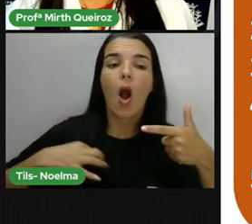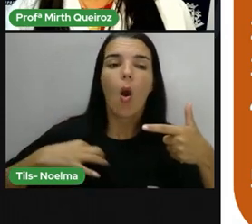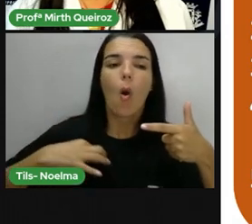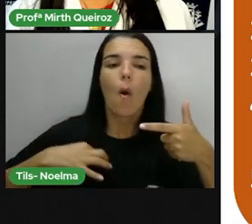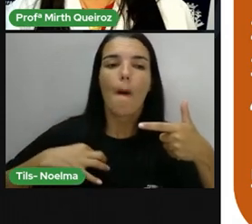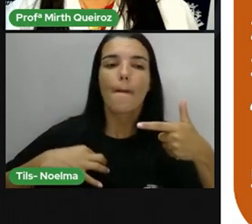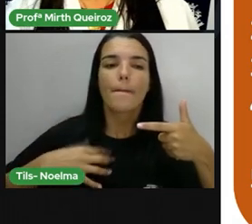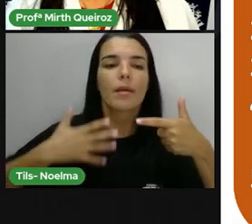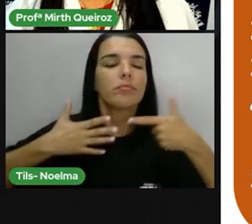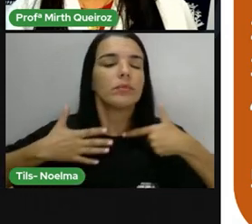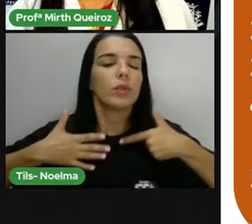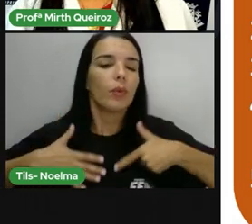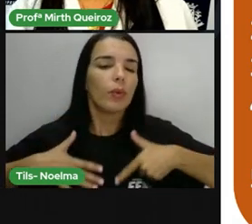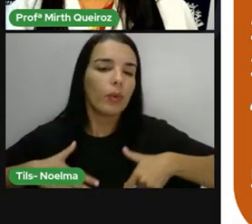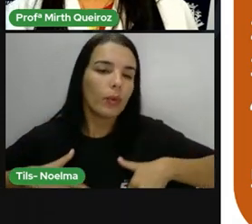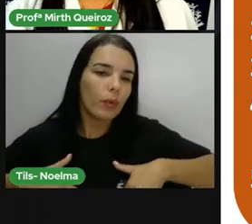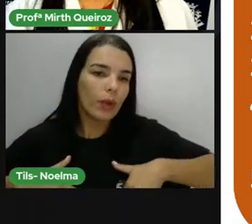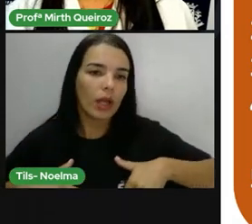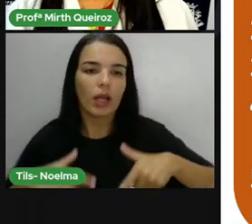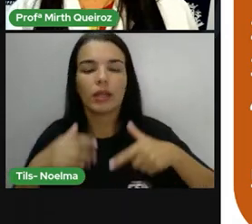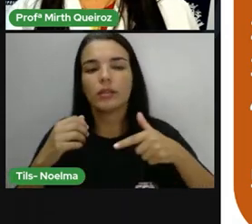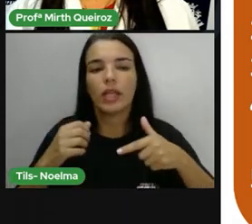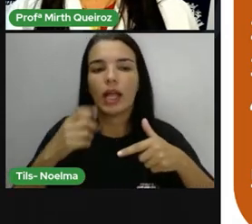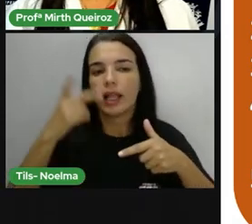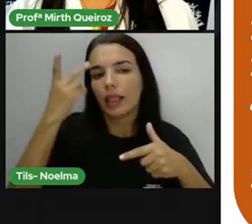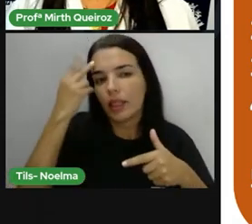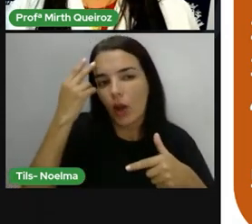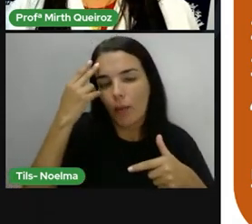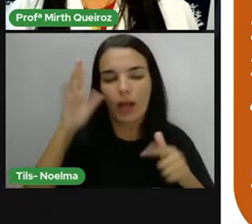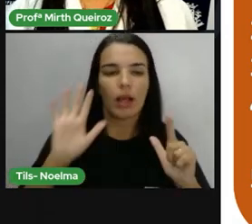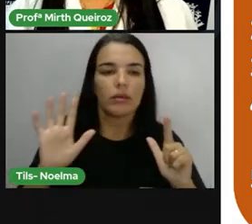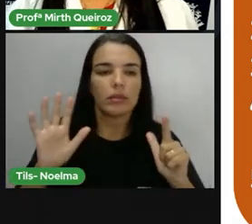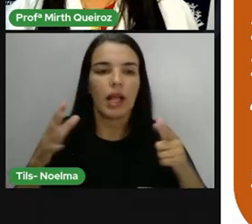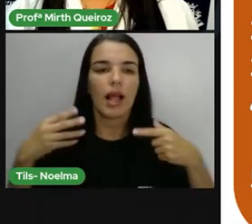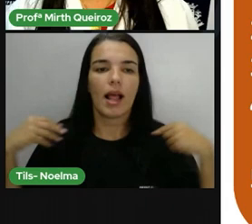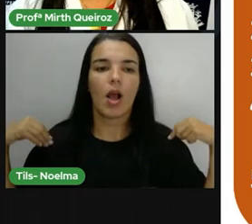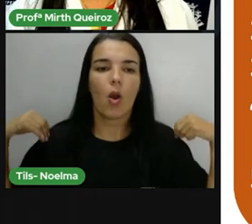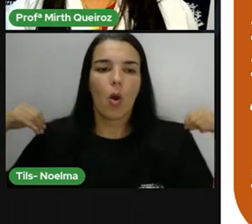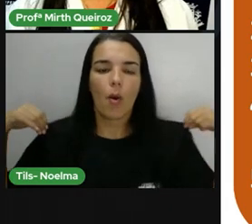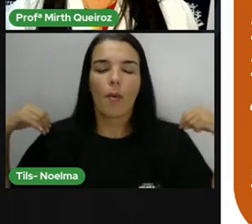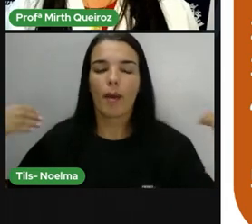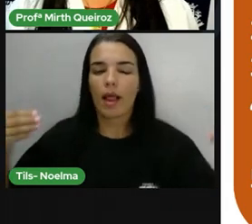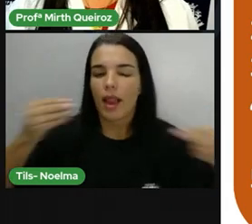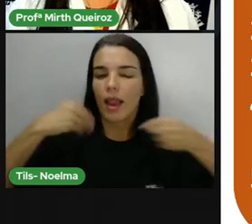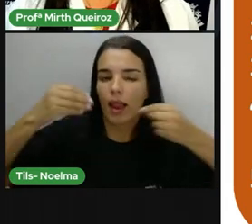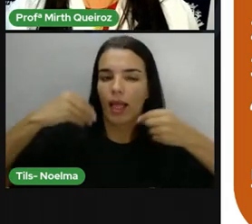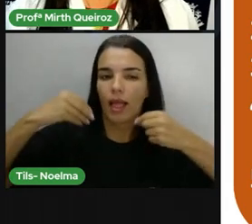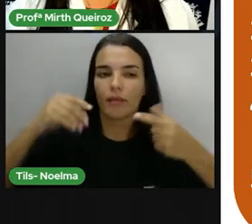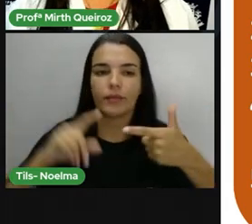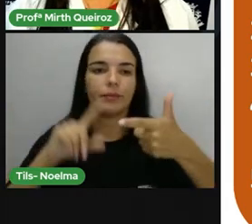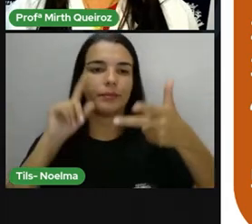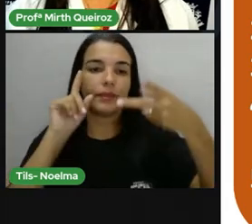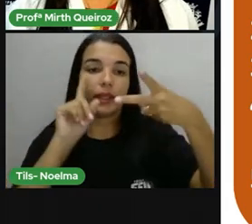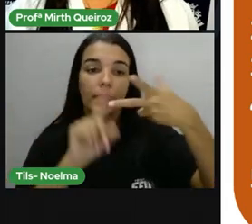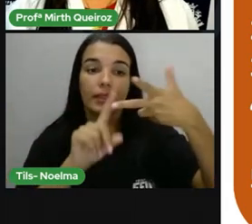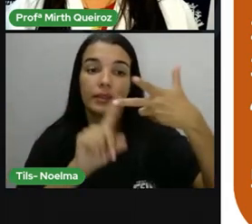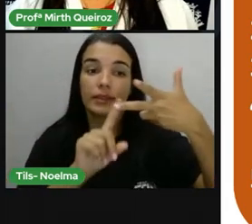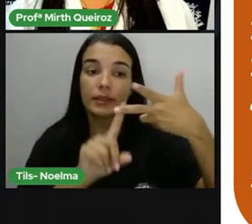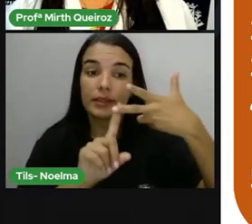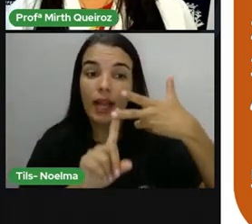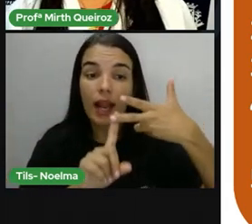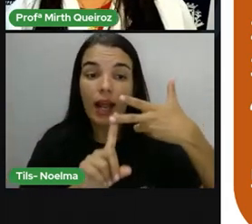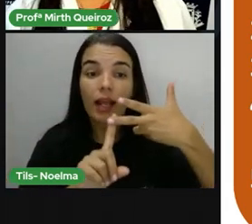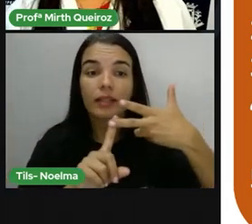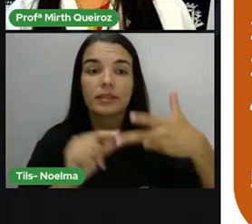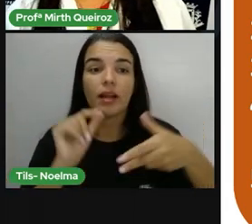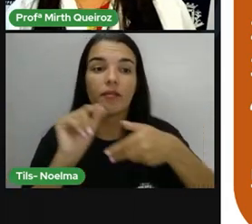atividade física com uma calça jeans, um short jeans, né? Tem que ser uma roupa bem leve e confortável. Faça alongamento antes de